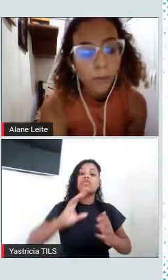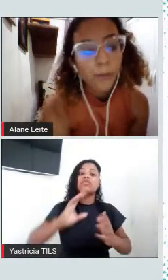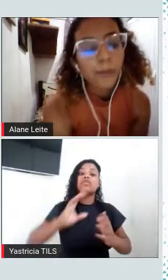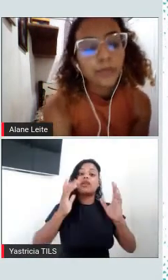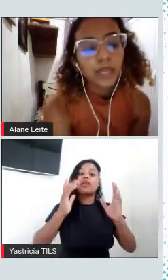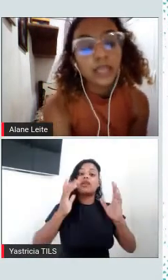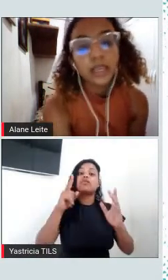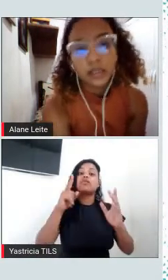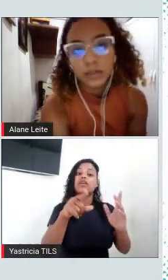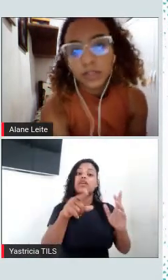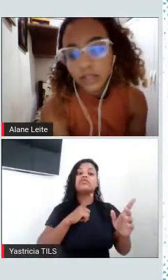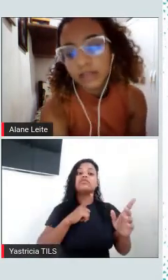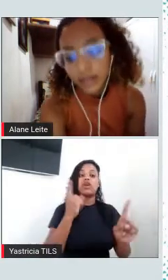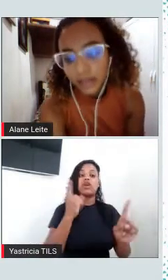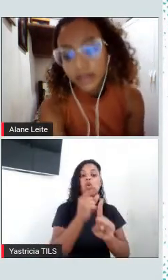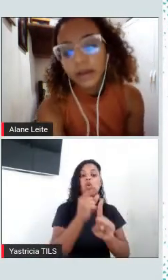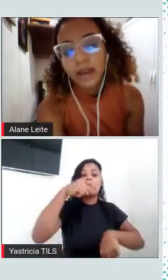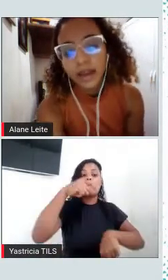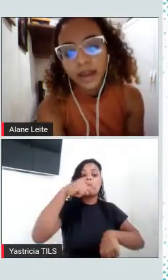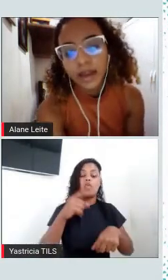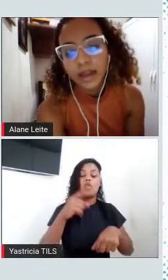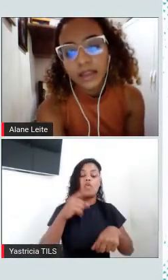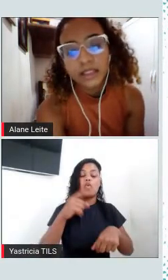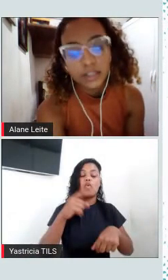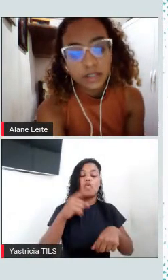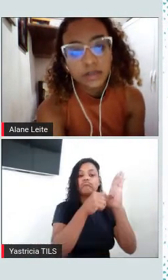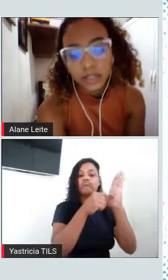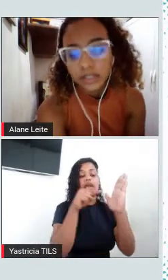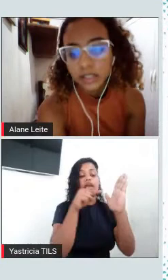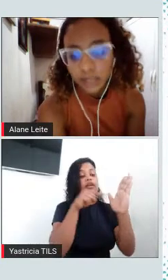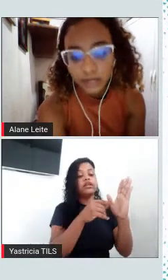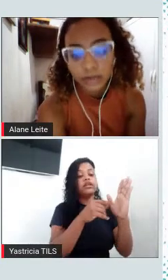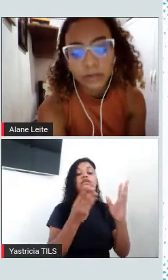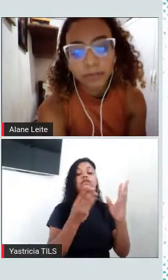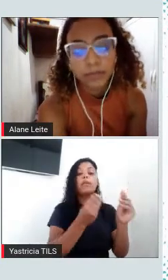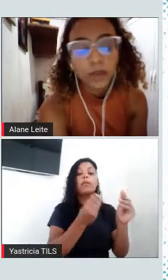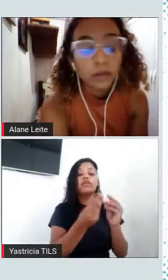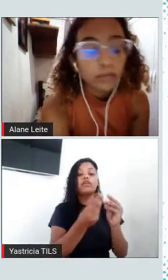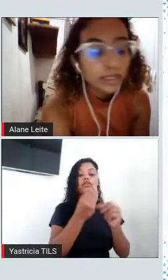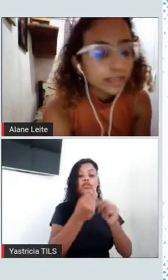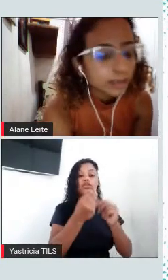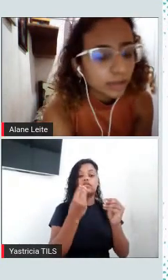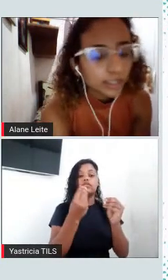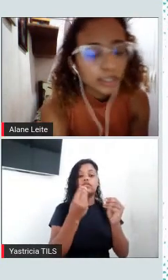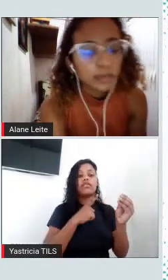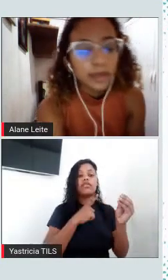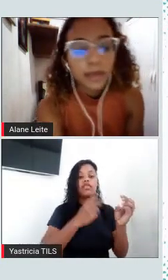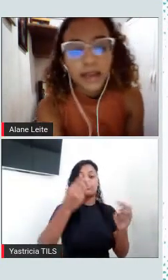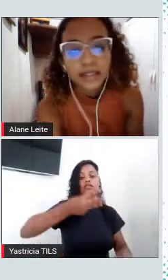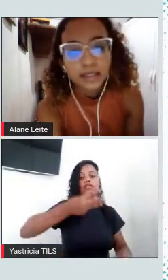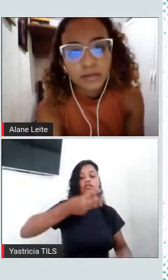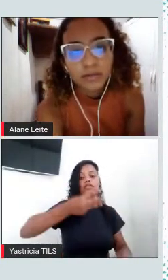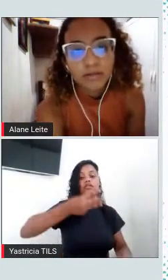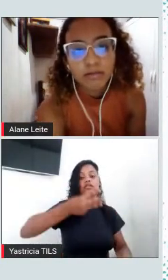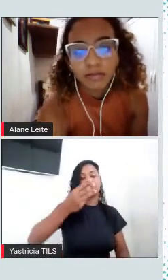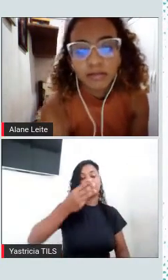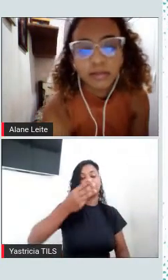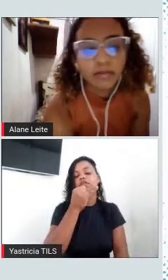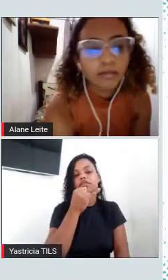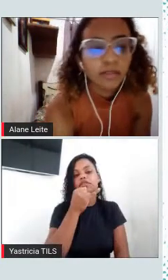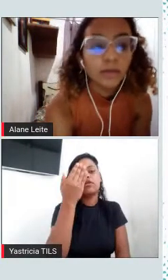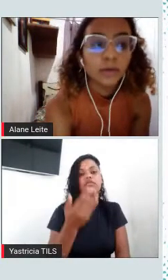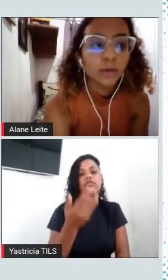ponto, em que a substância ela vai existir nos três estados. Um exemplo que eu achei bem massa